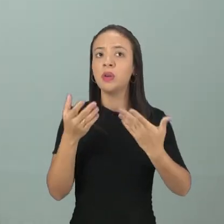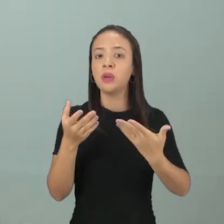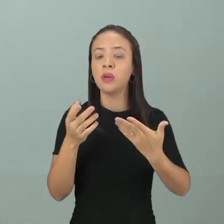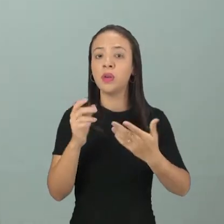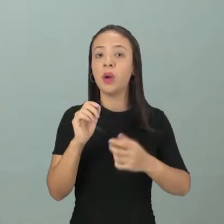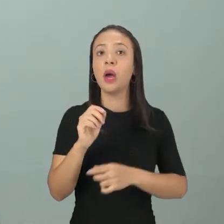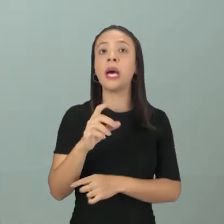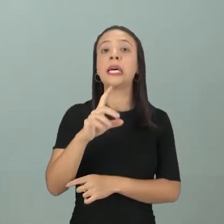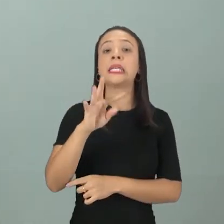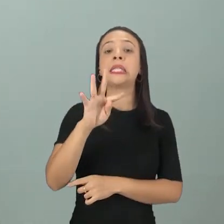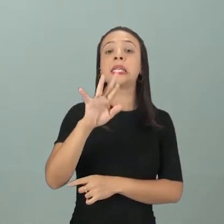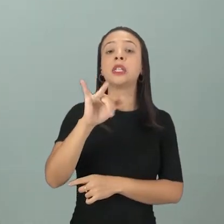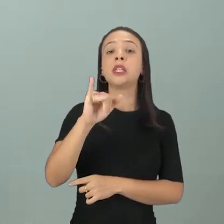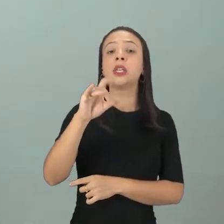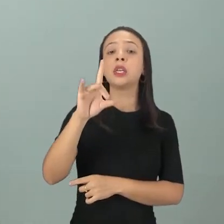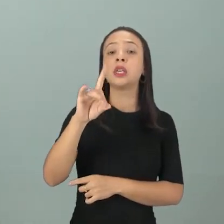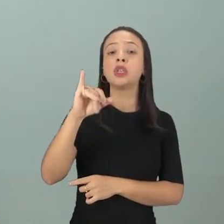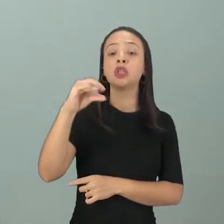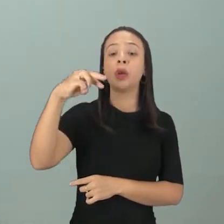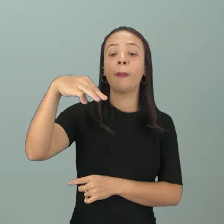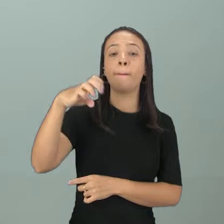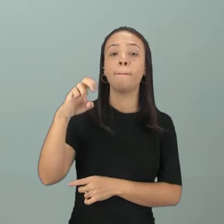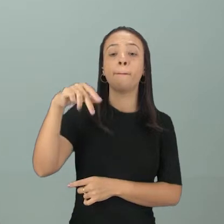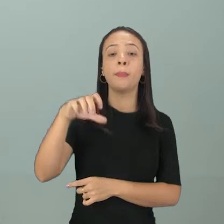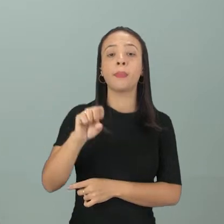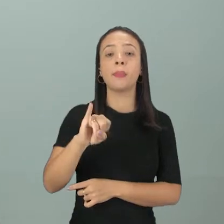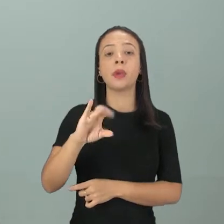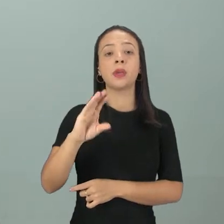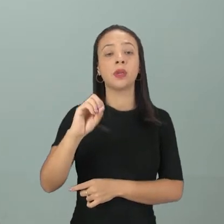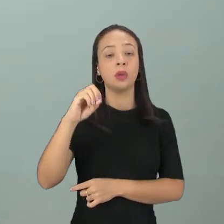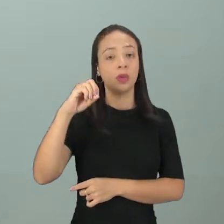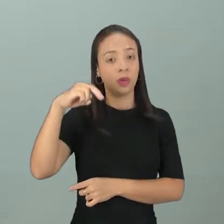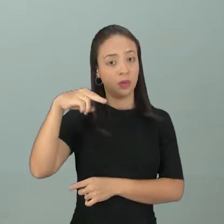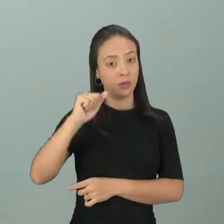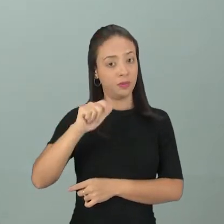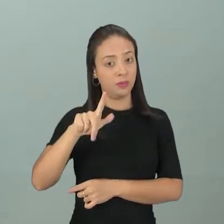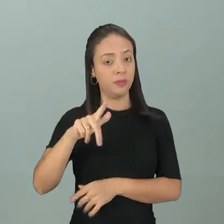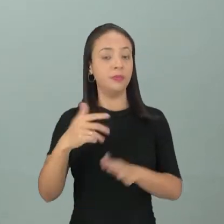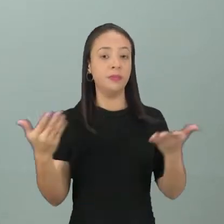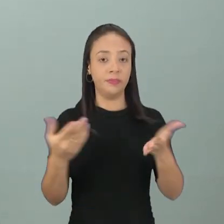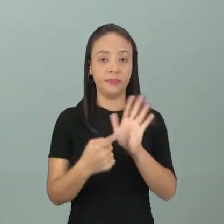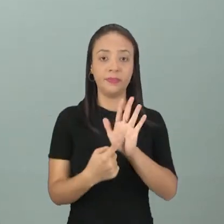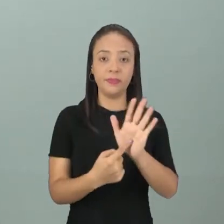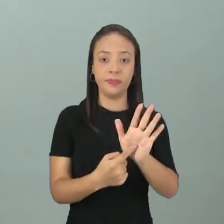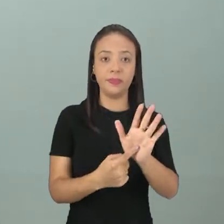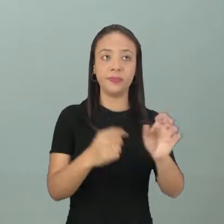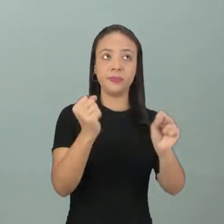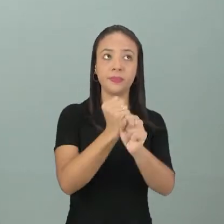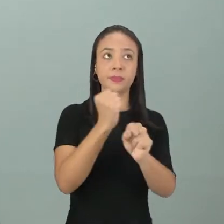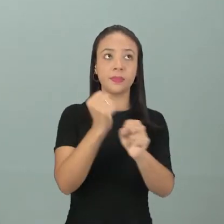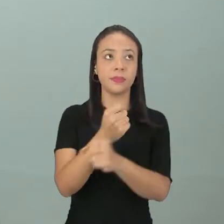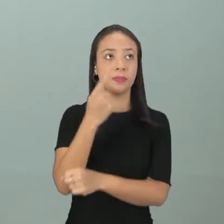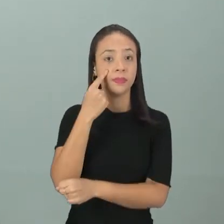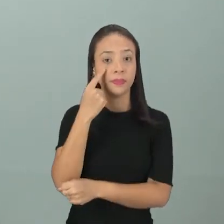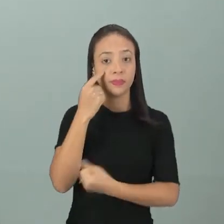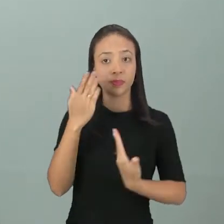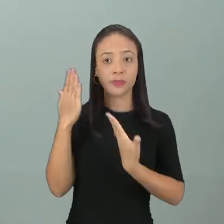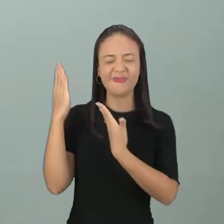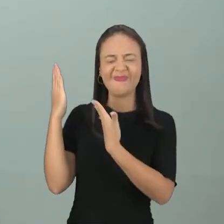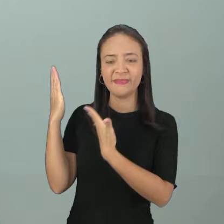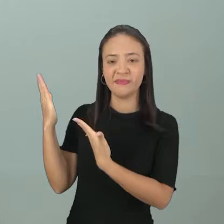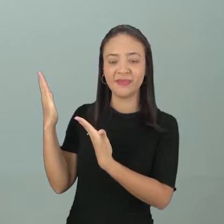elemento tridimensional. Agora eu quero mostrar para vocês algumas imagens de construções. Vamos observar essas